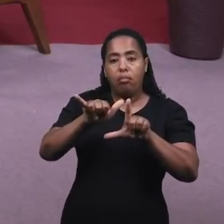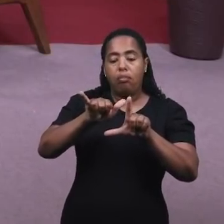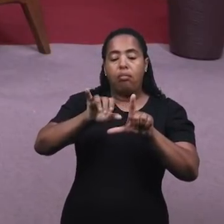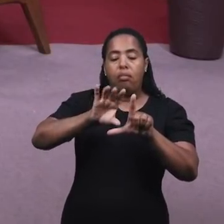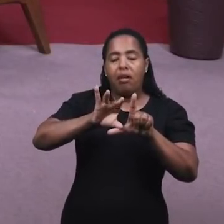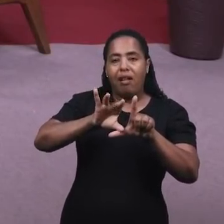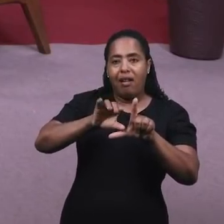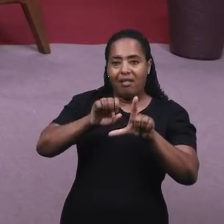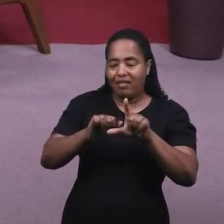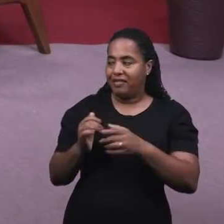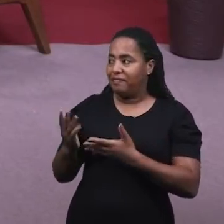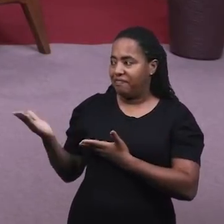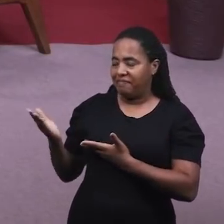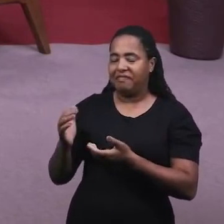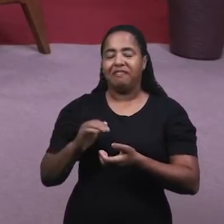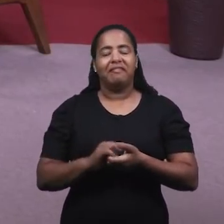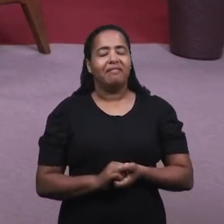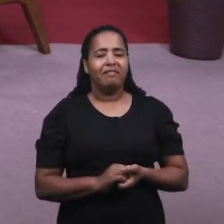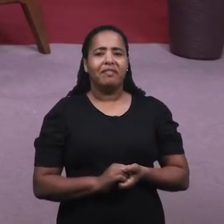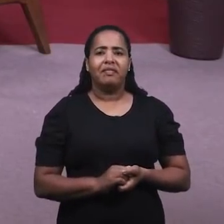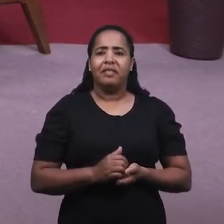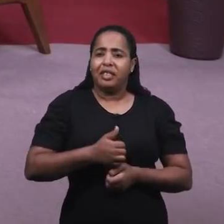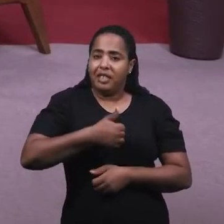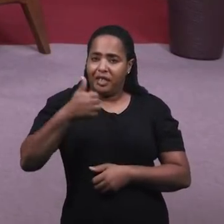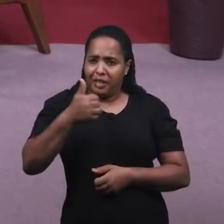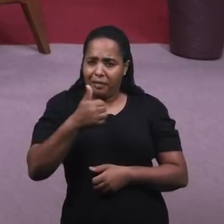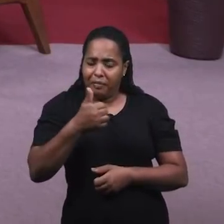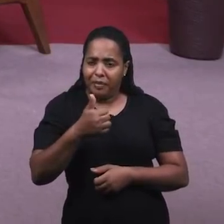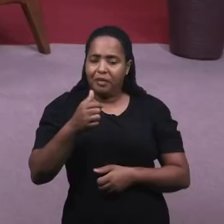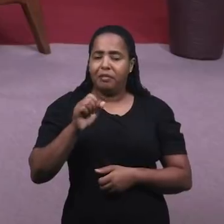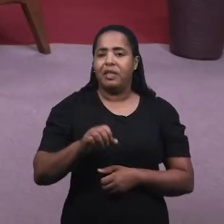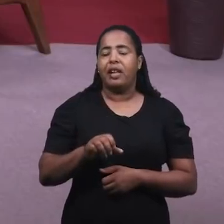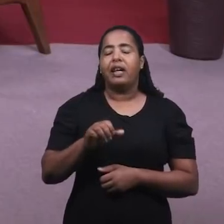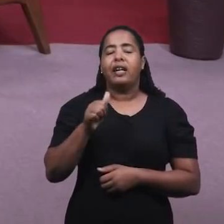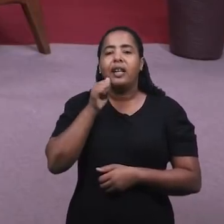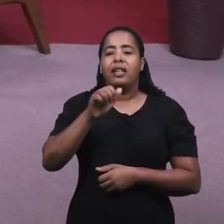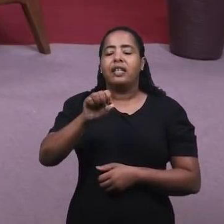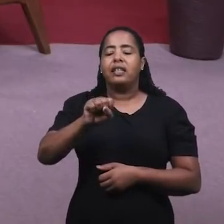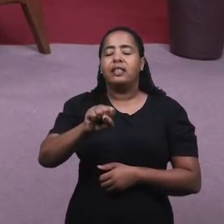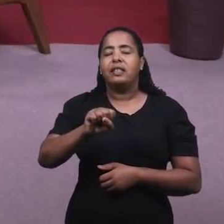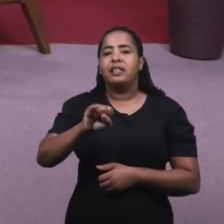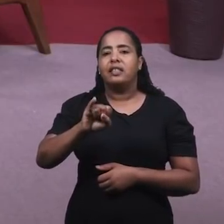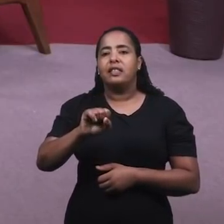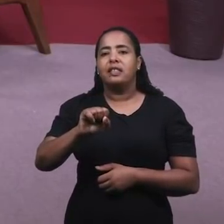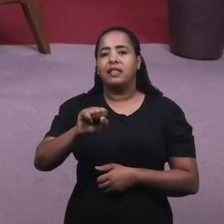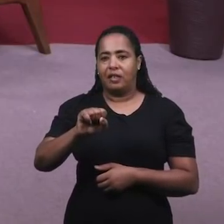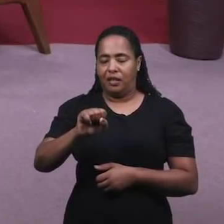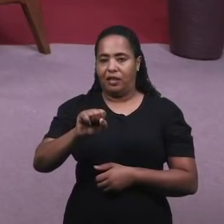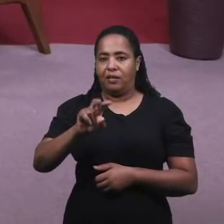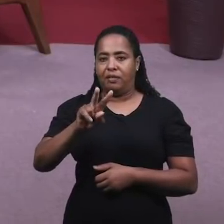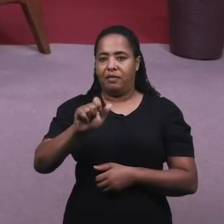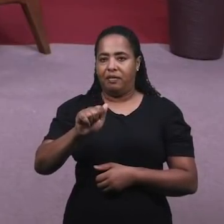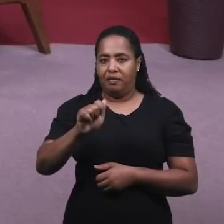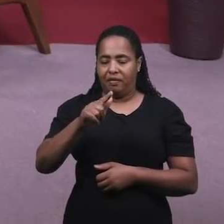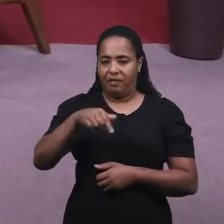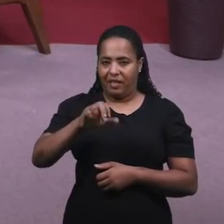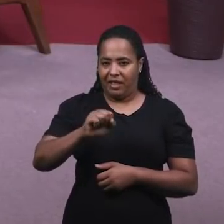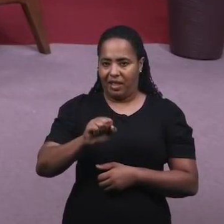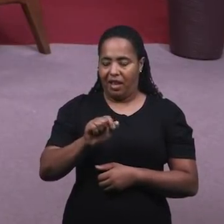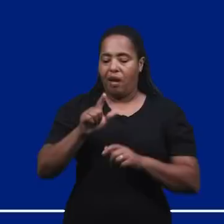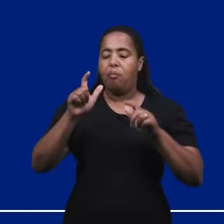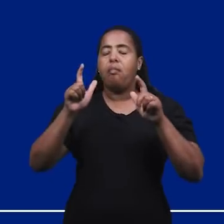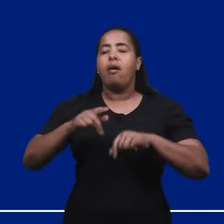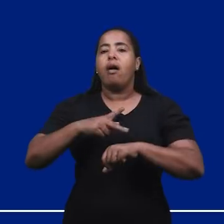QR Code que está aí na tela. Vamos lá. A primeira participação é de Silvana Dalla Piccola, de Dublin, na Irlanda. Ela